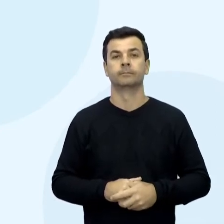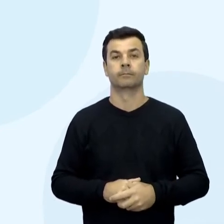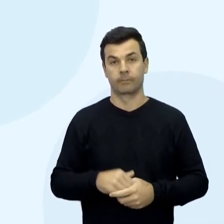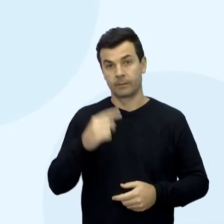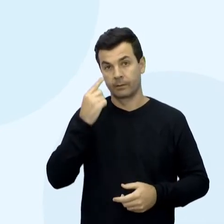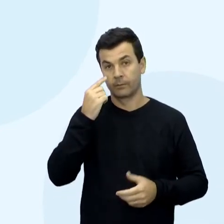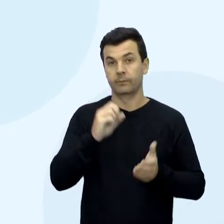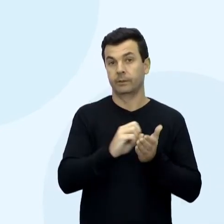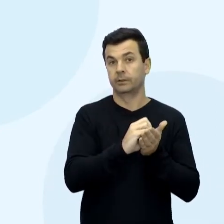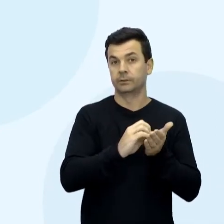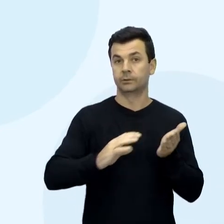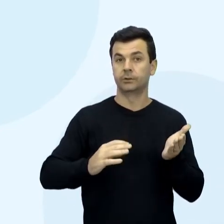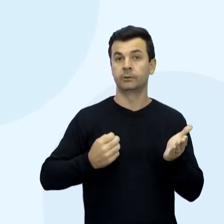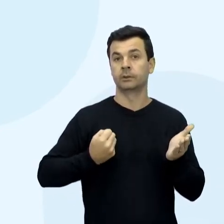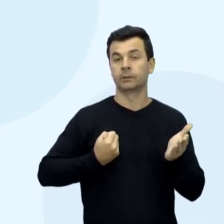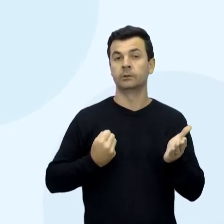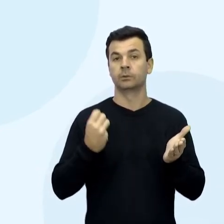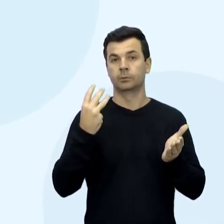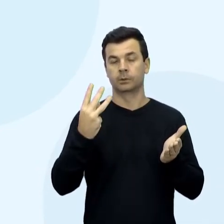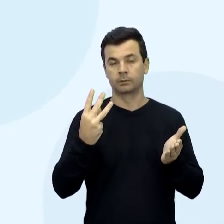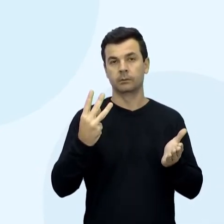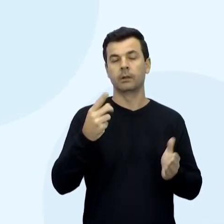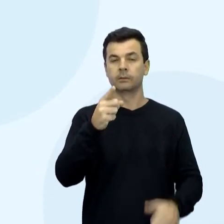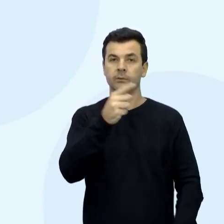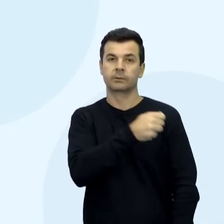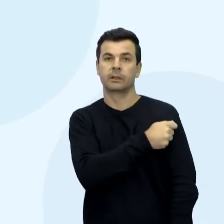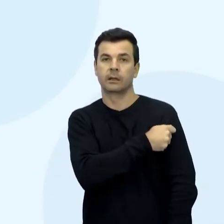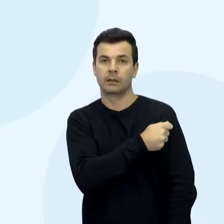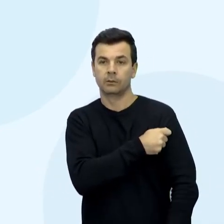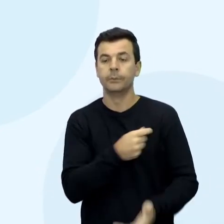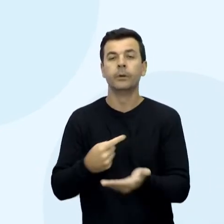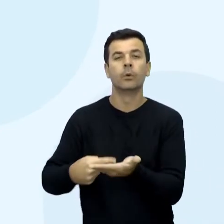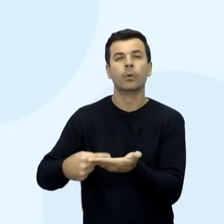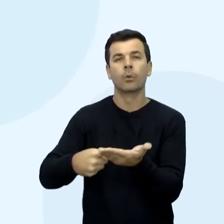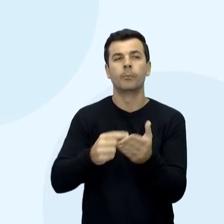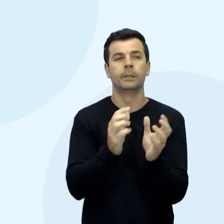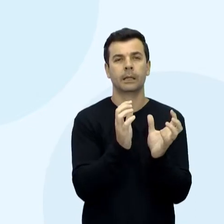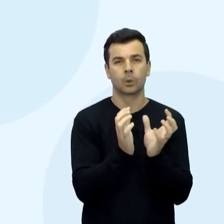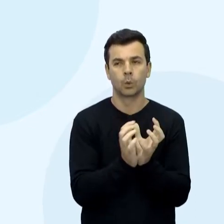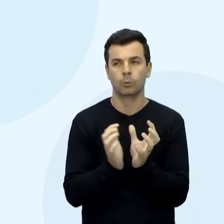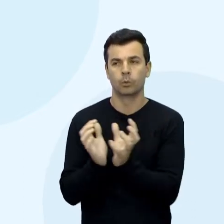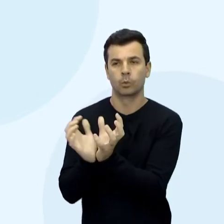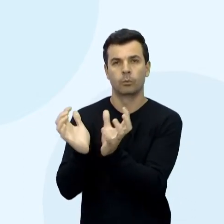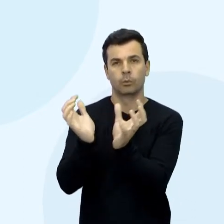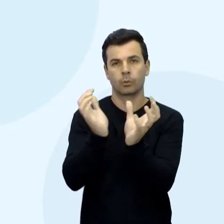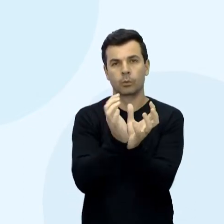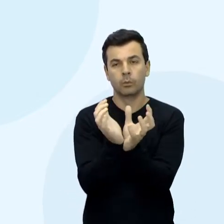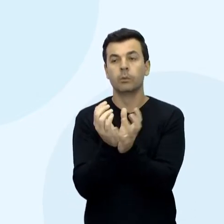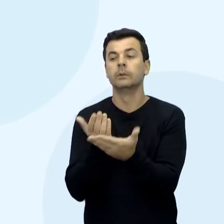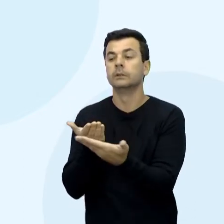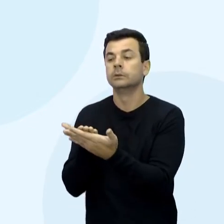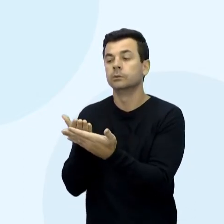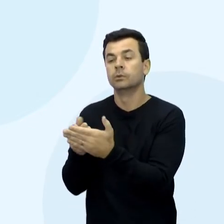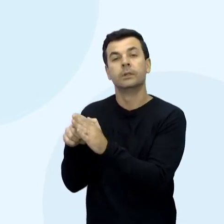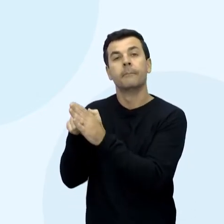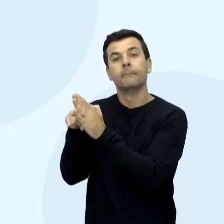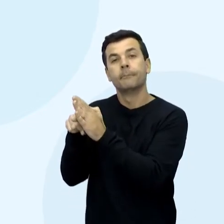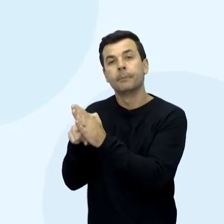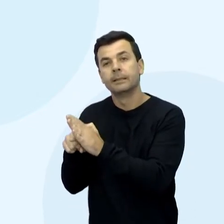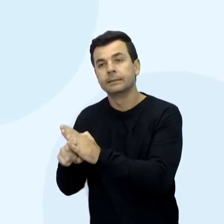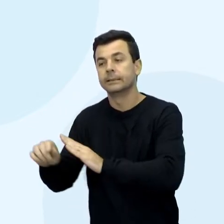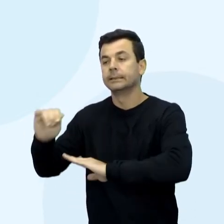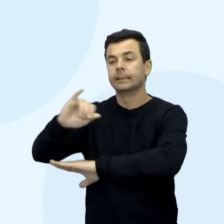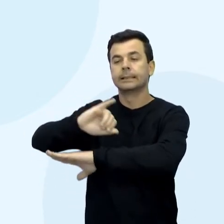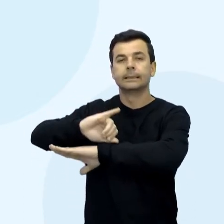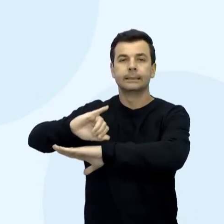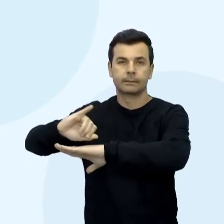atividade 3. Na atividade 3, os alunos deverão se reunir em grupos e fazer uma pesquisa sobre alguns itens do